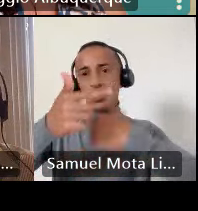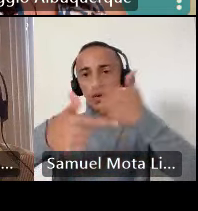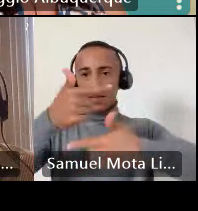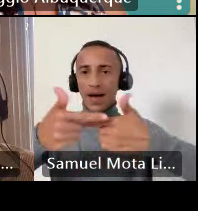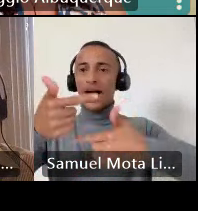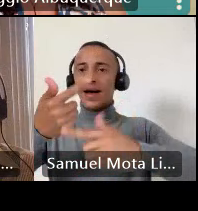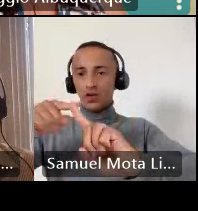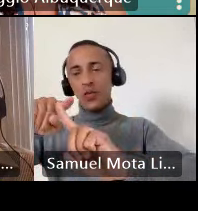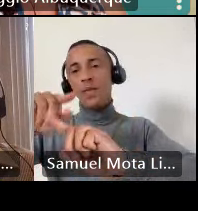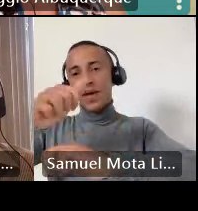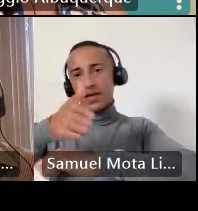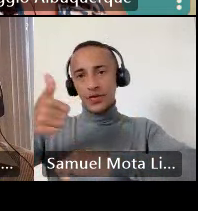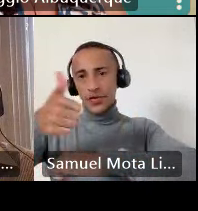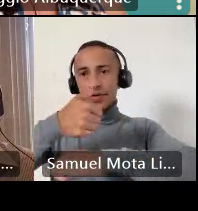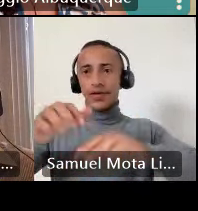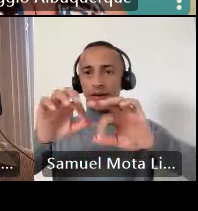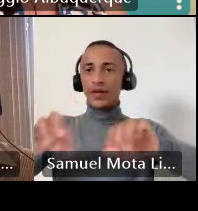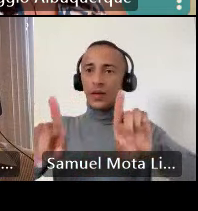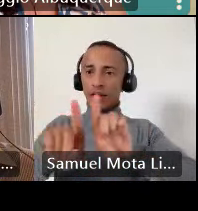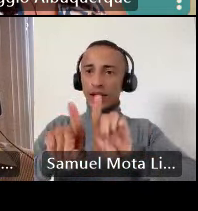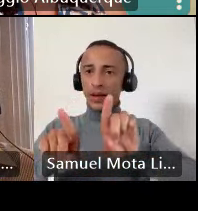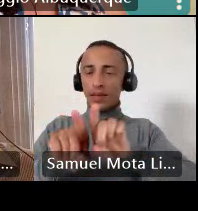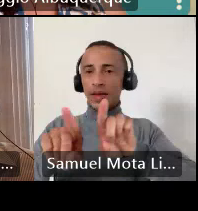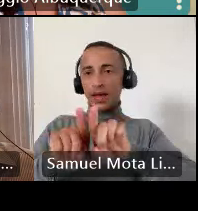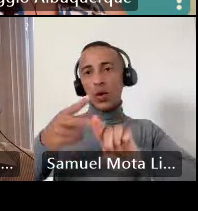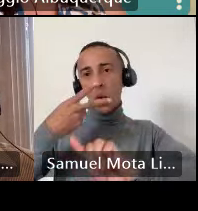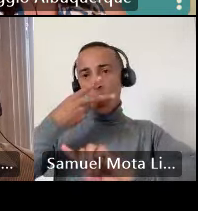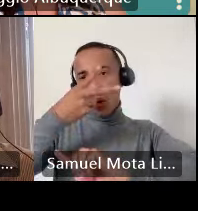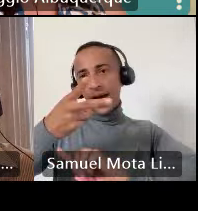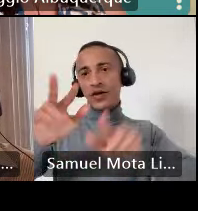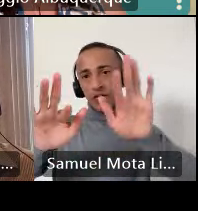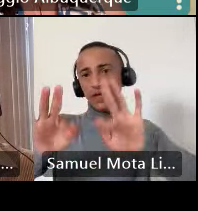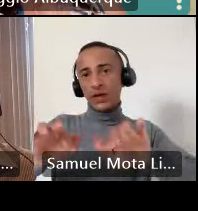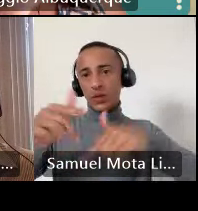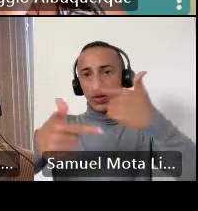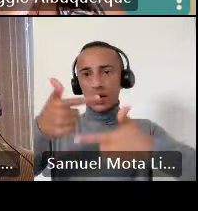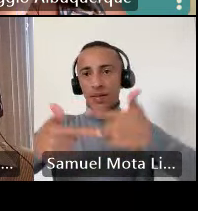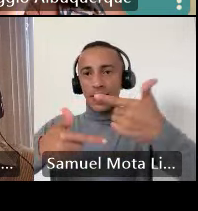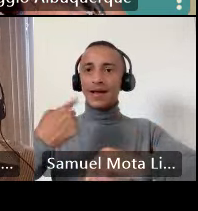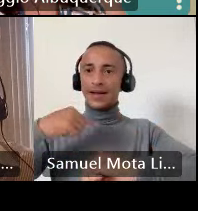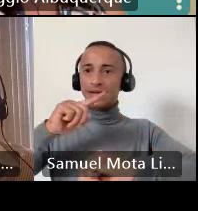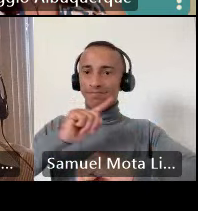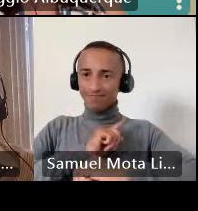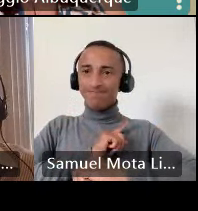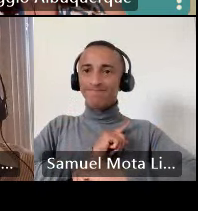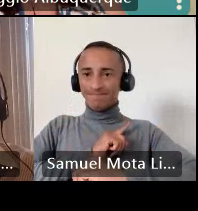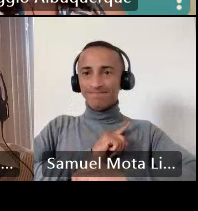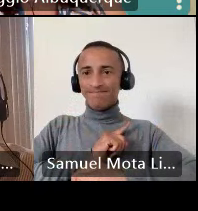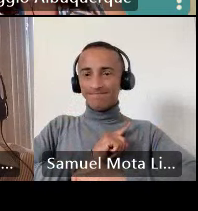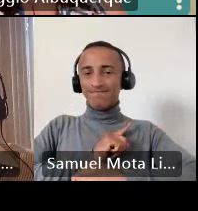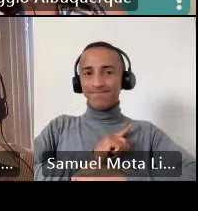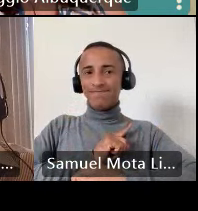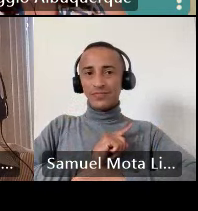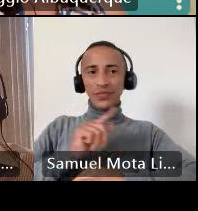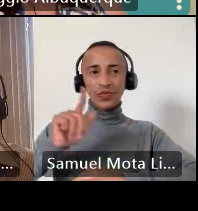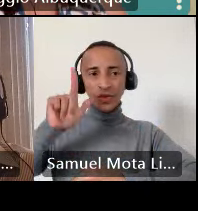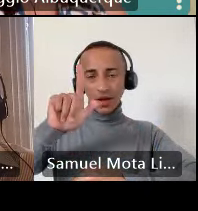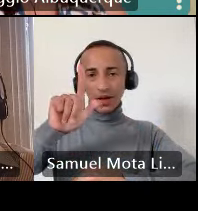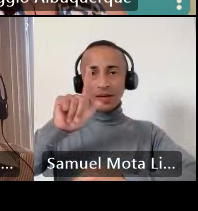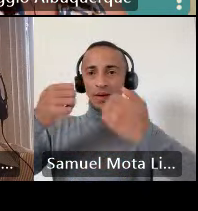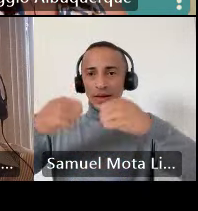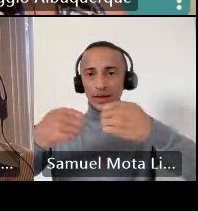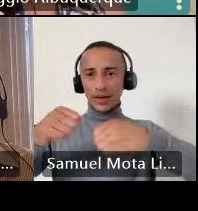eh e aí né Acho que no final das contas acho que pra gente essa a a a gente precisa lembrar que